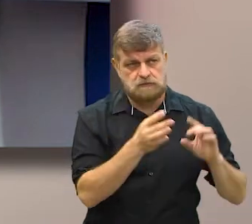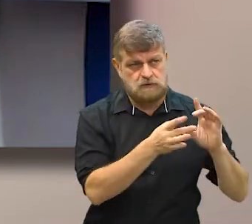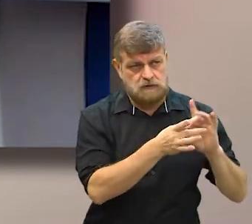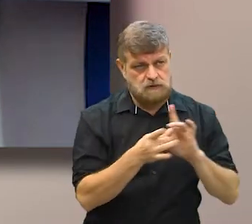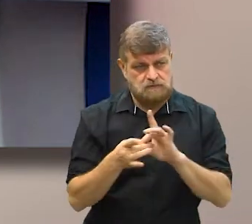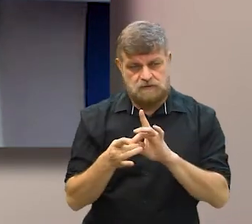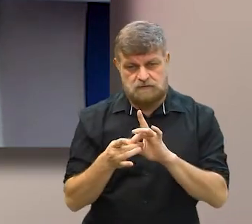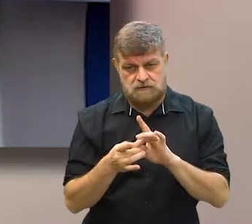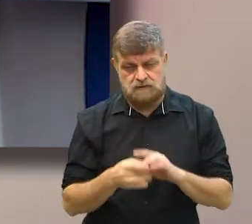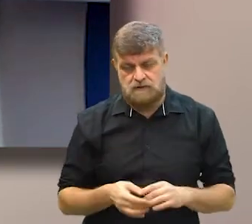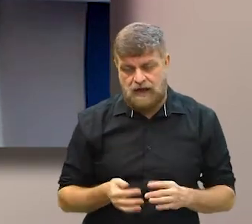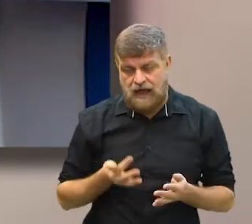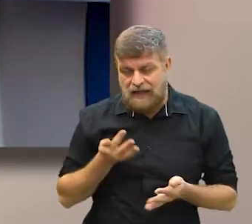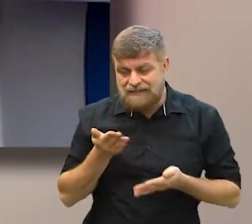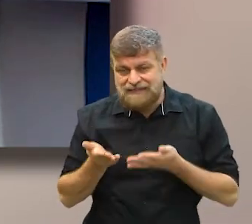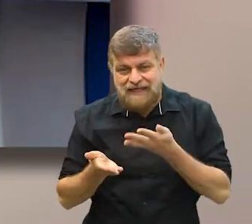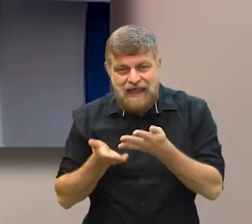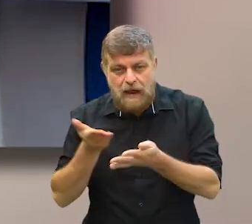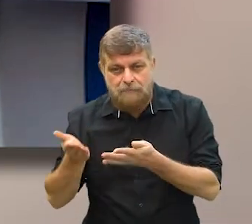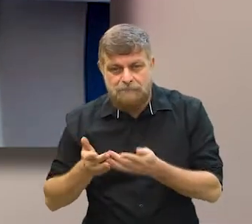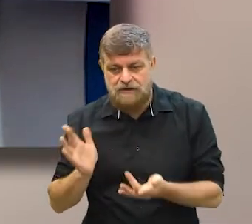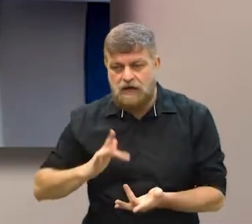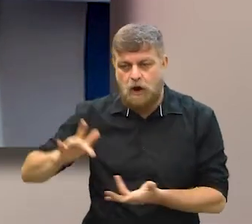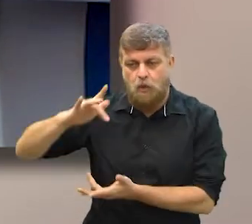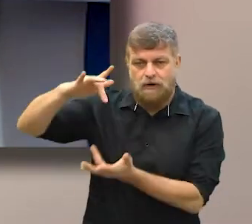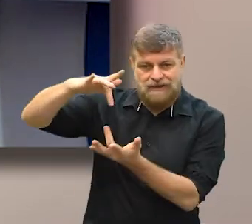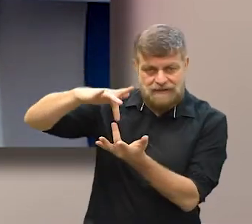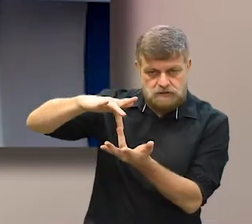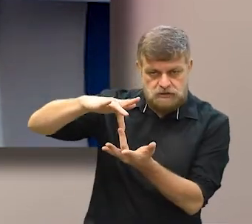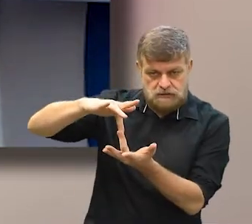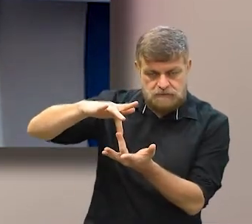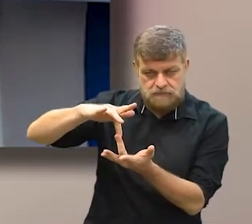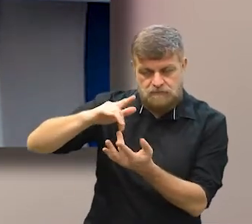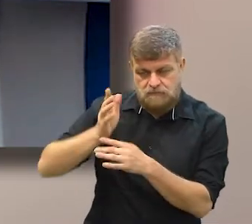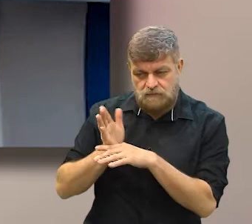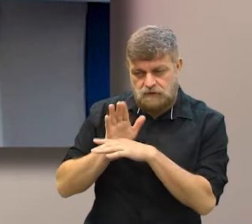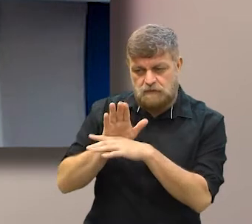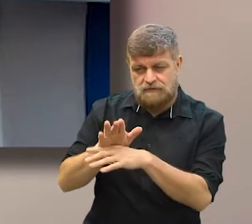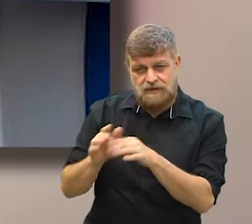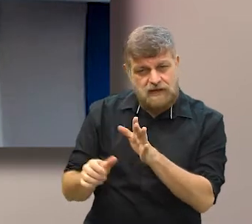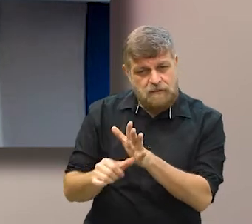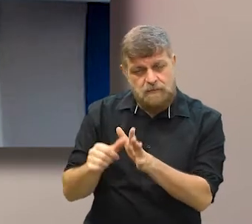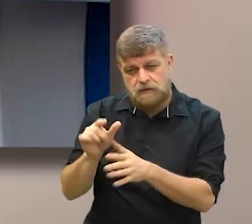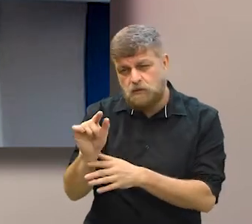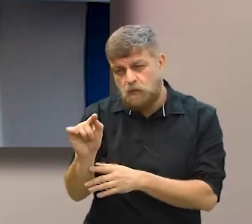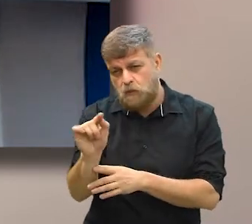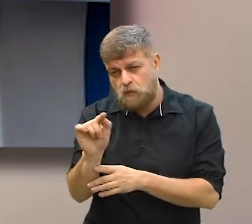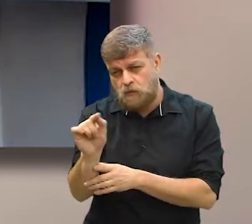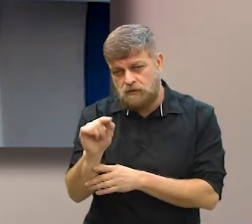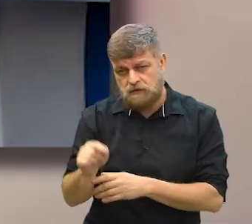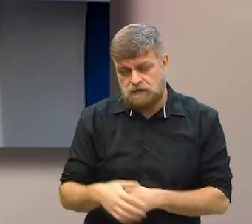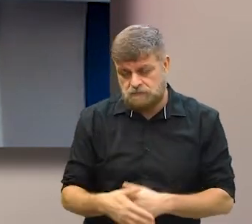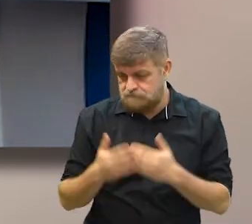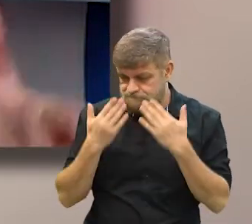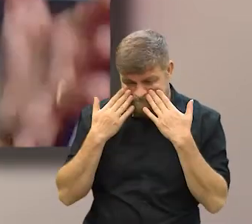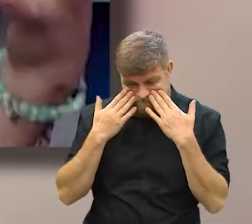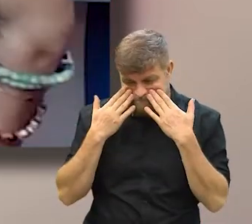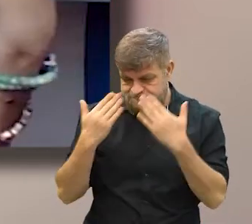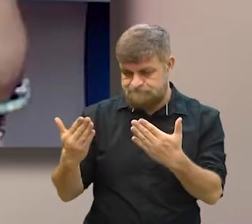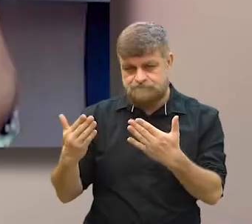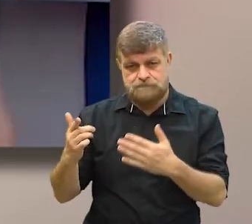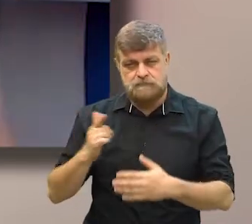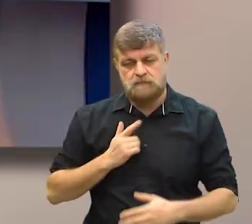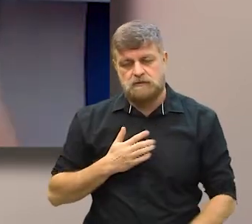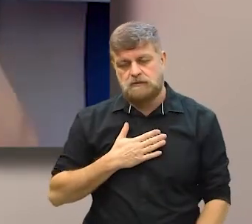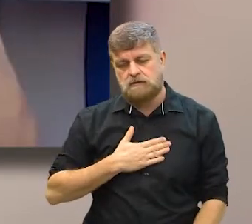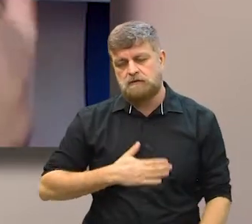a terapia holística, ela vai conseguir te ajudar, em primeiro lugar, a logo de cara trazer